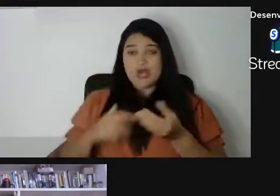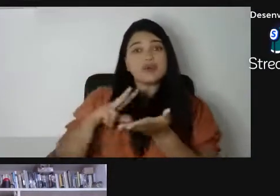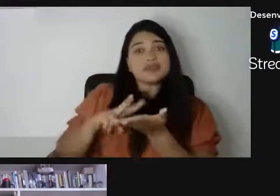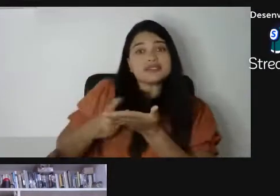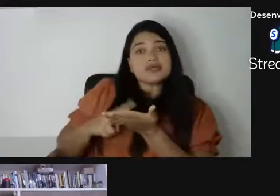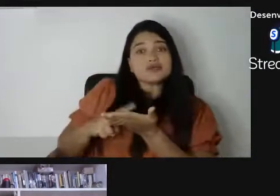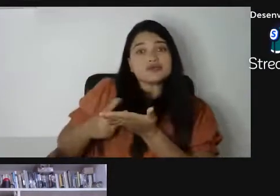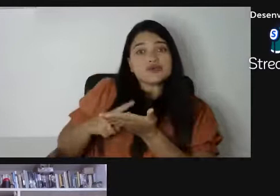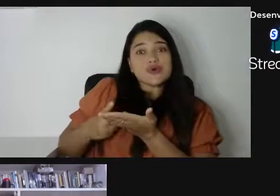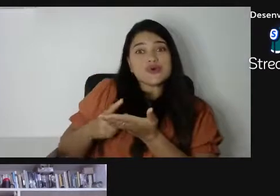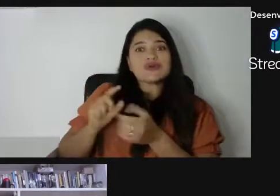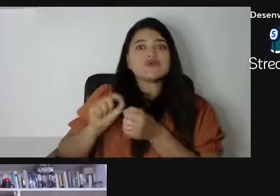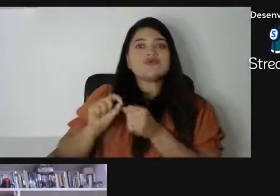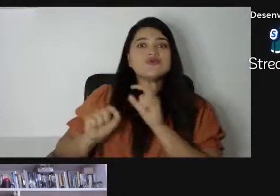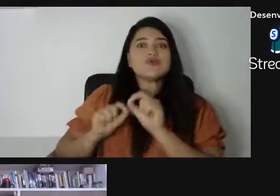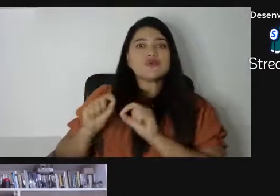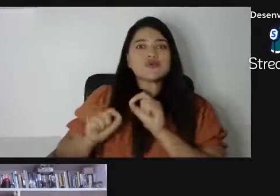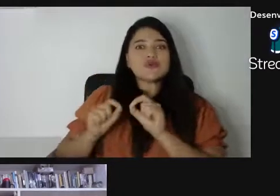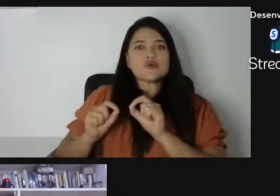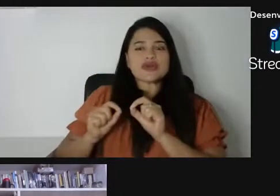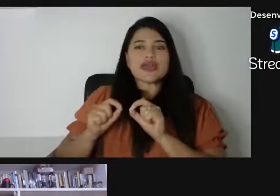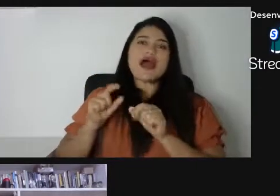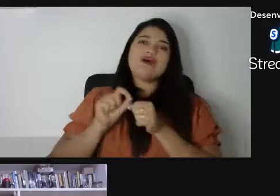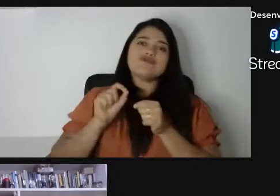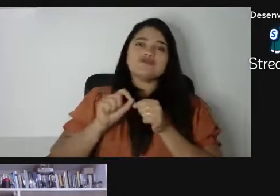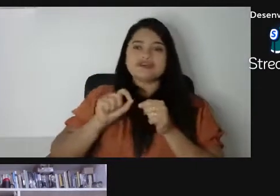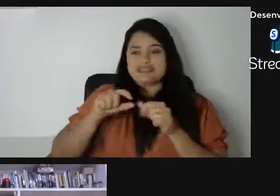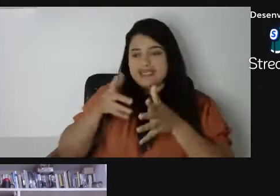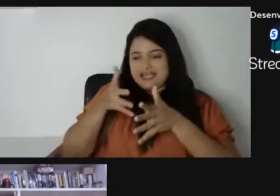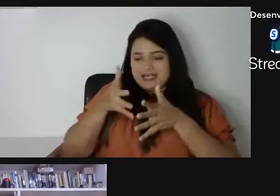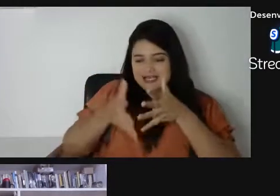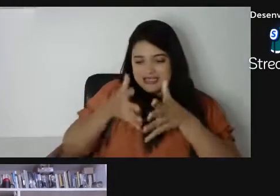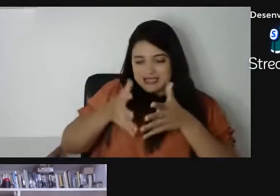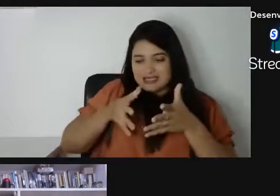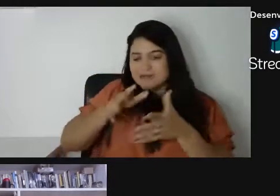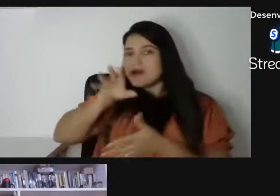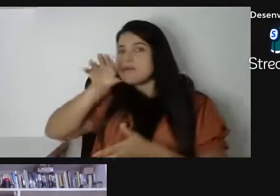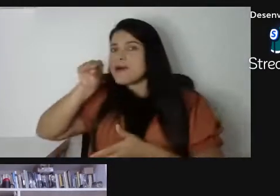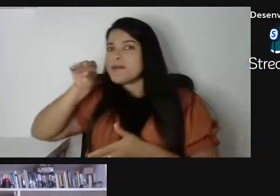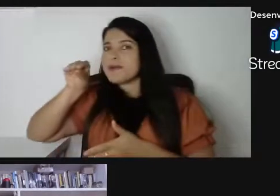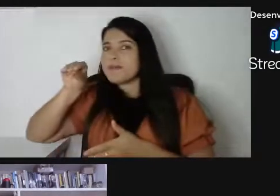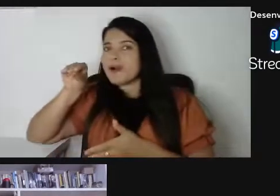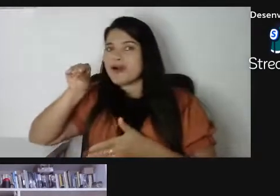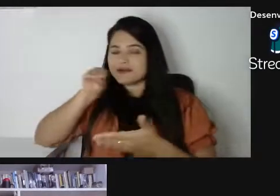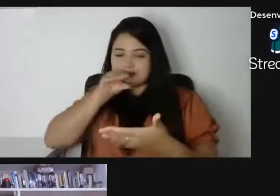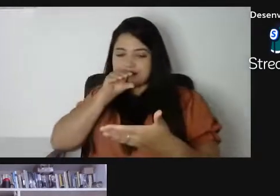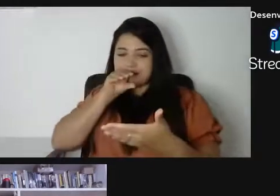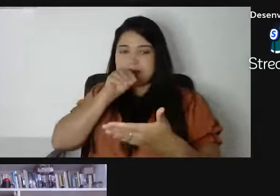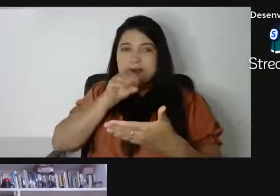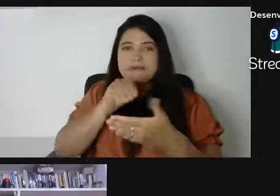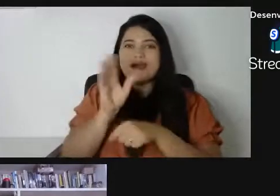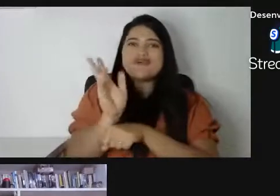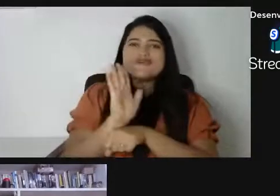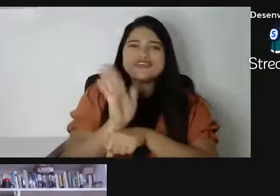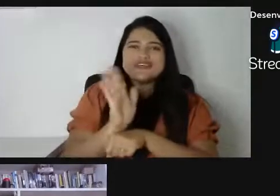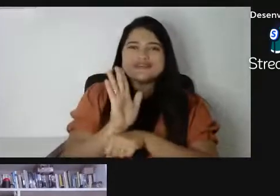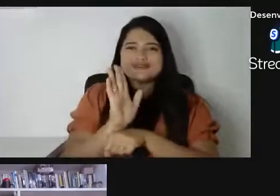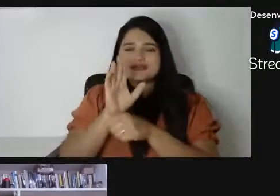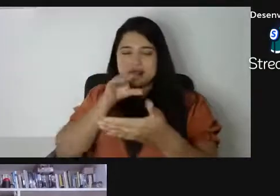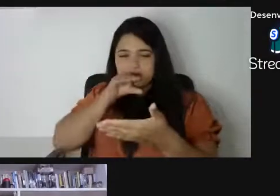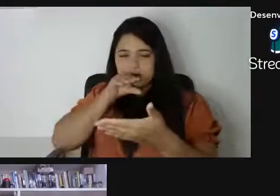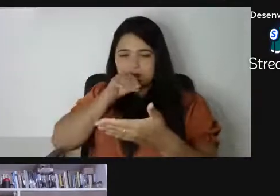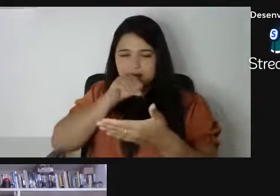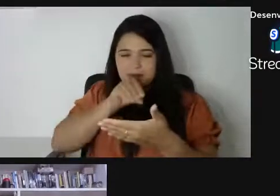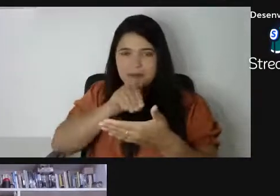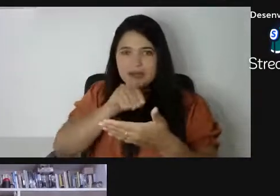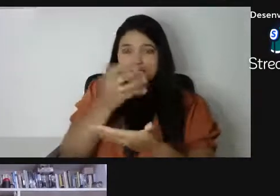eu estou fazendo a direção Libras-Português. Então, eu preciso colocar voz no vídeo. Então, eu vou fazer a tradução,